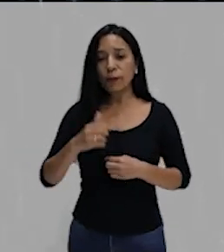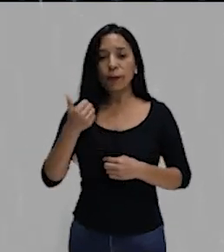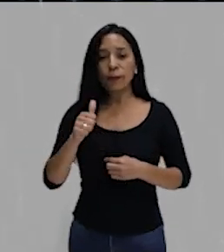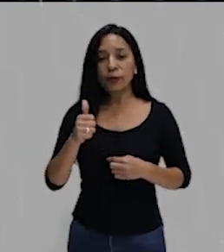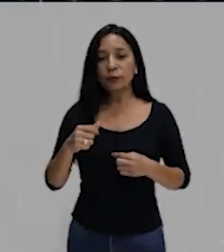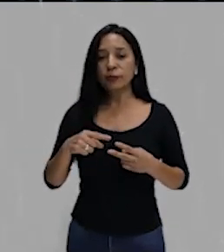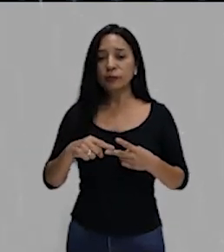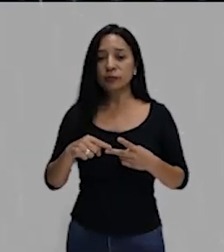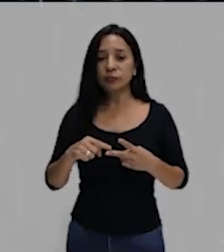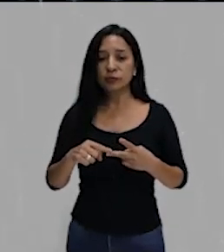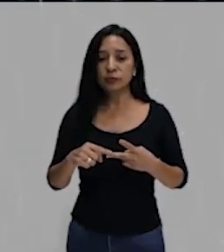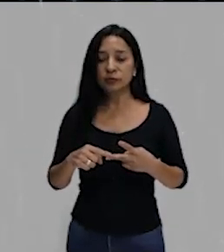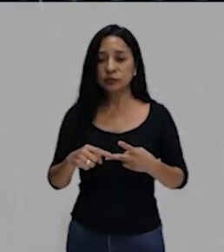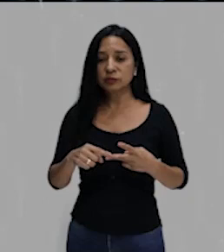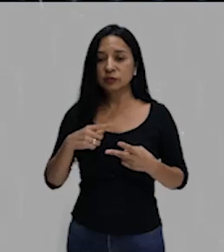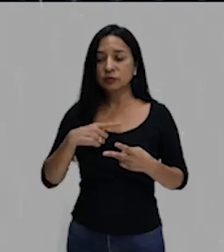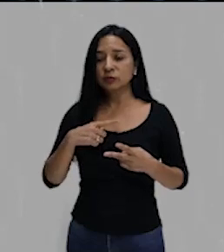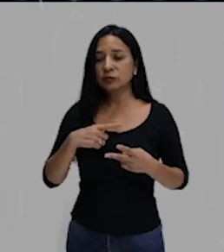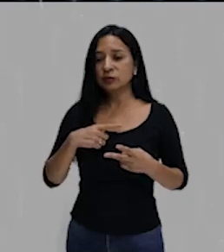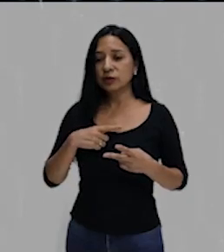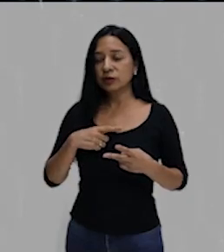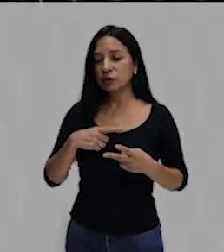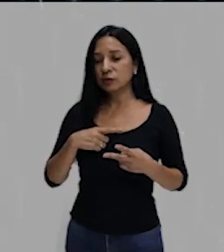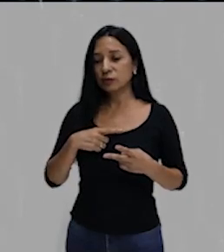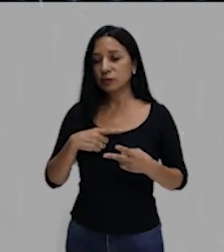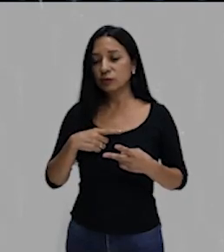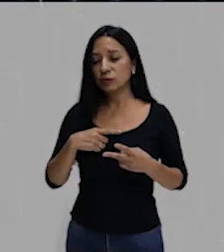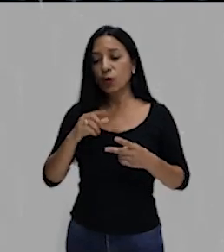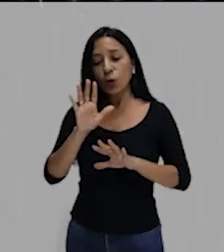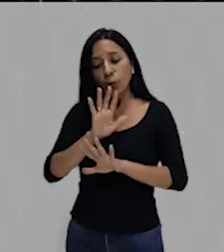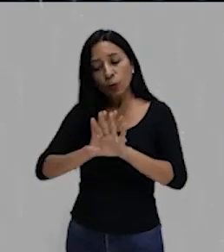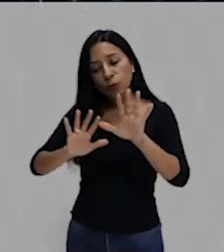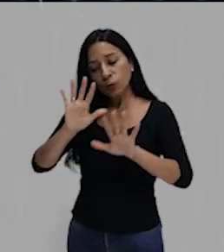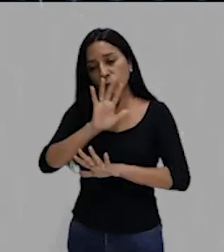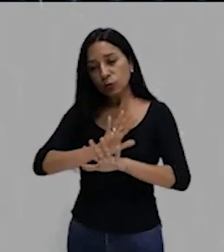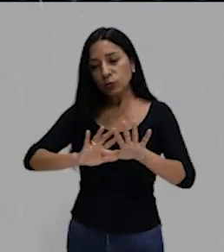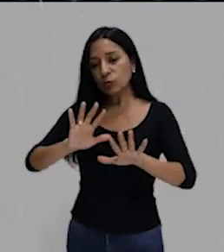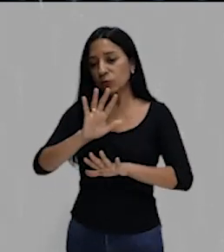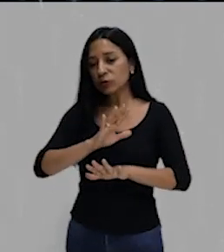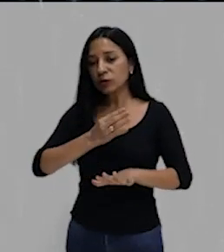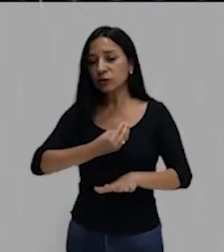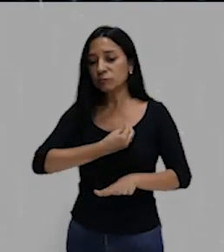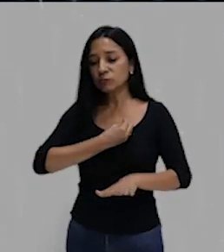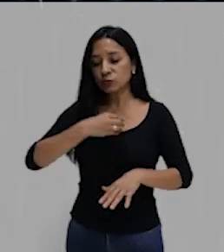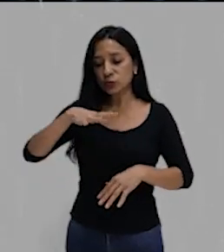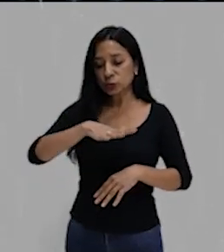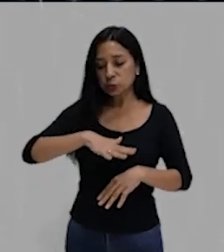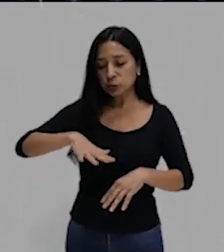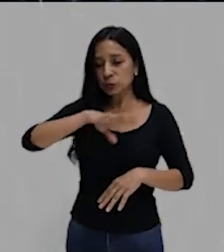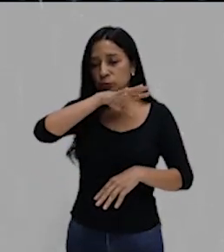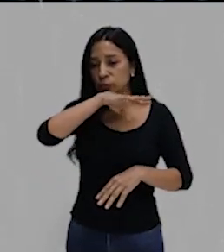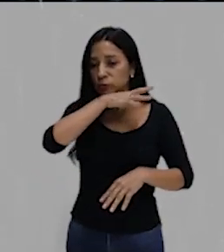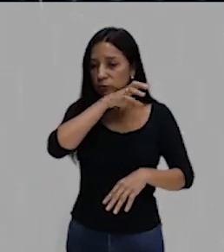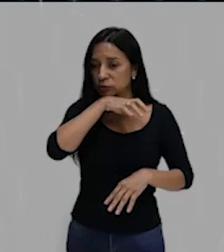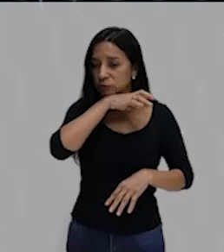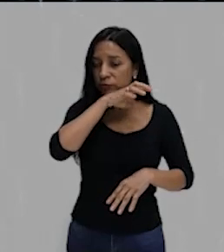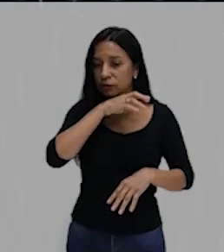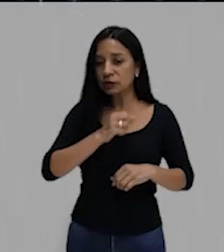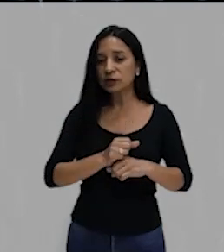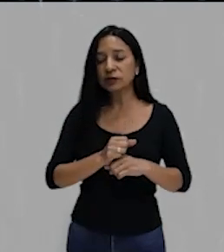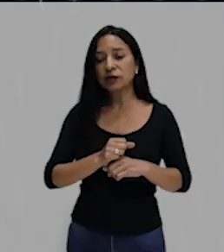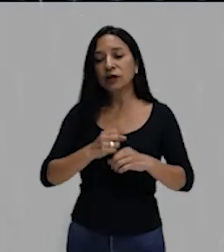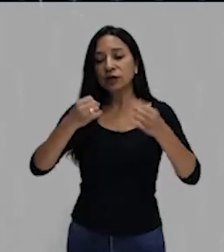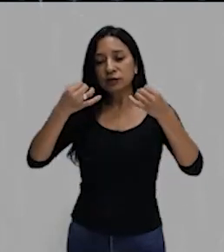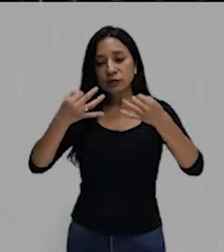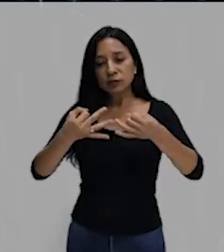ele trabalha a parte ecológica, cuidar dos seres vivos. Esse segundo princípio aqui, ele fala da parte